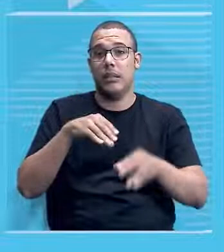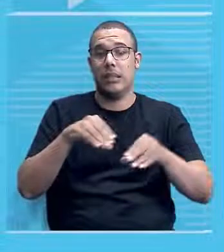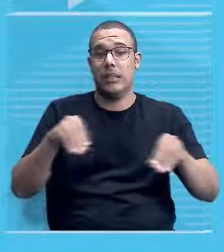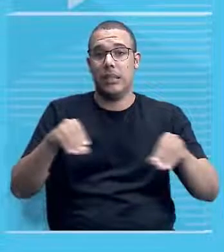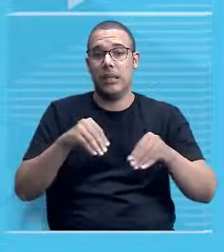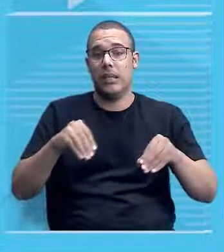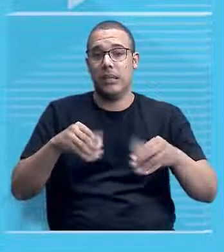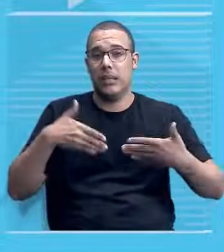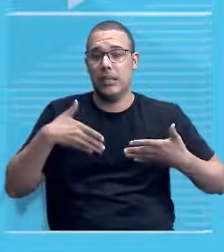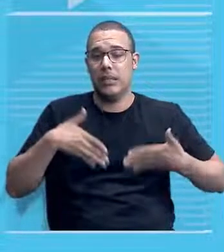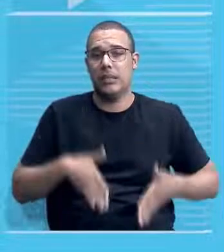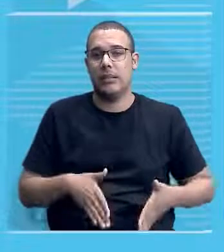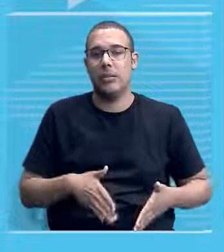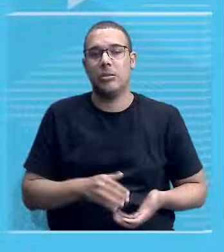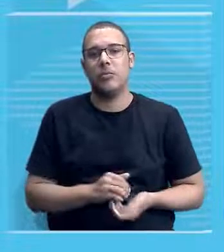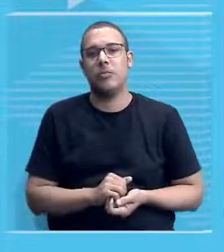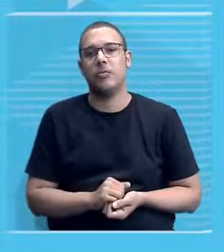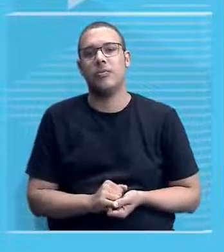o